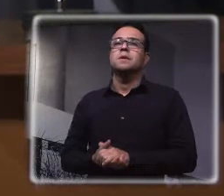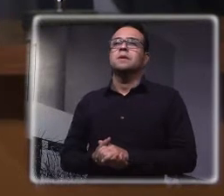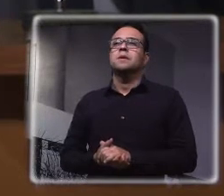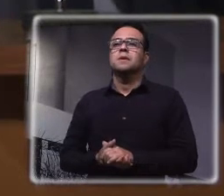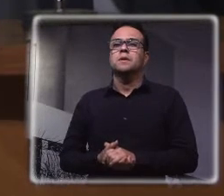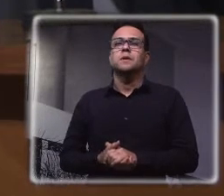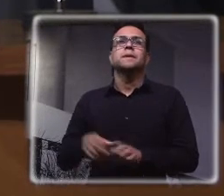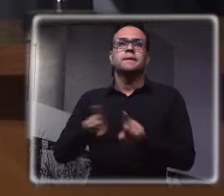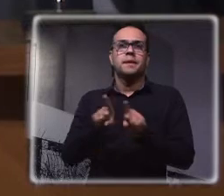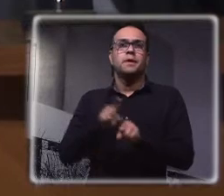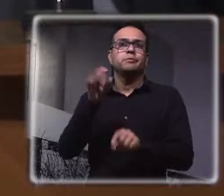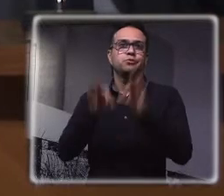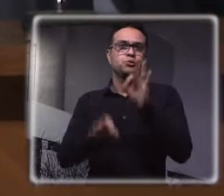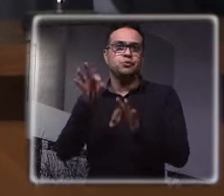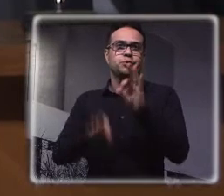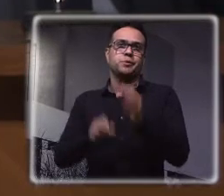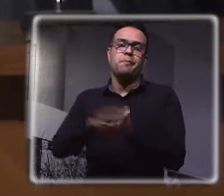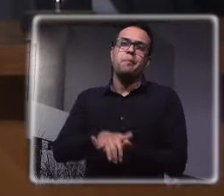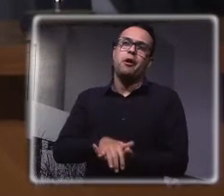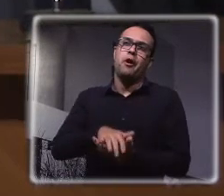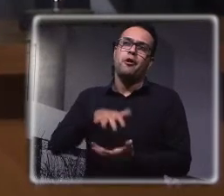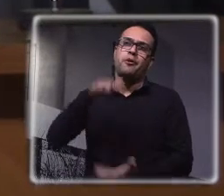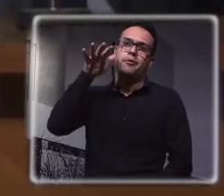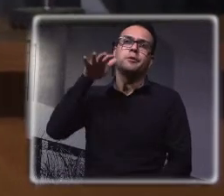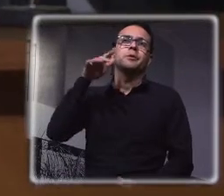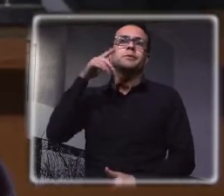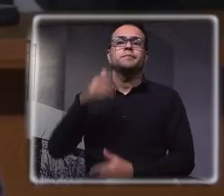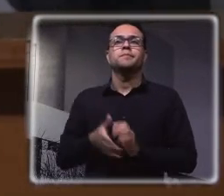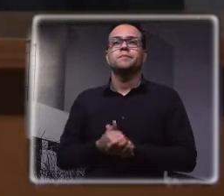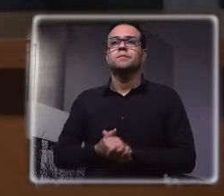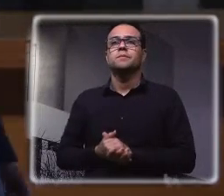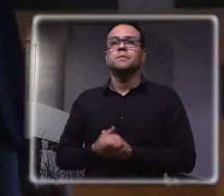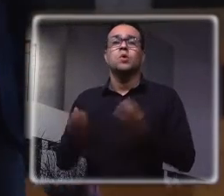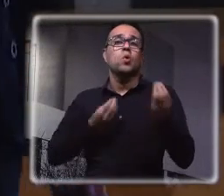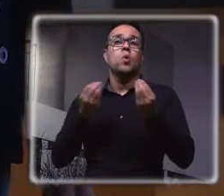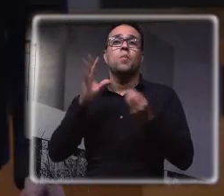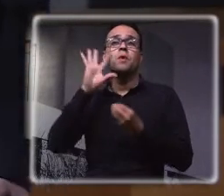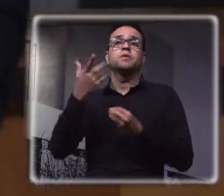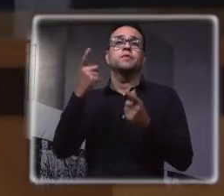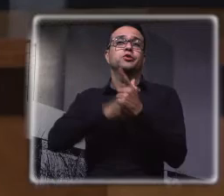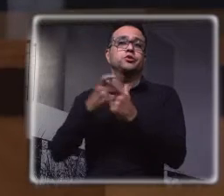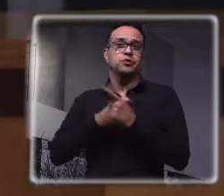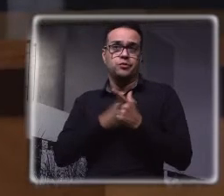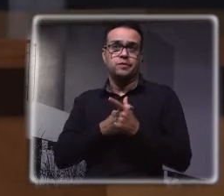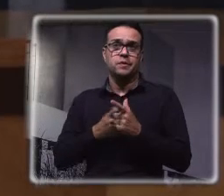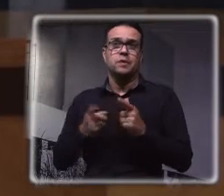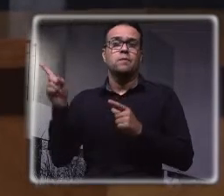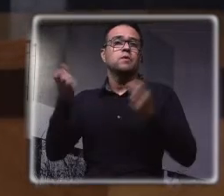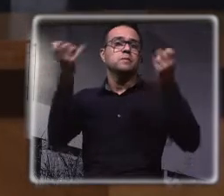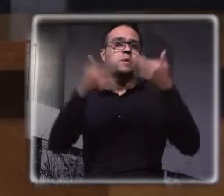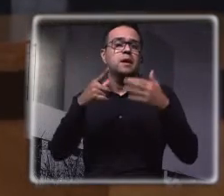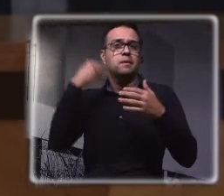judiciário assoberbado. Como é que a gente pode enfrentar, então, o superendividamento? Vou falar um pouquinho de